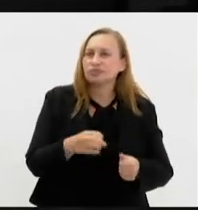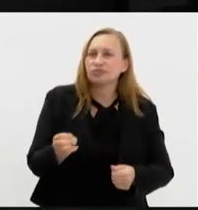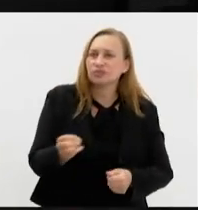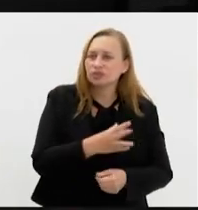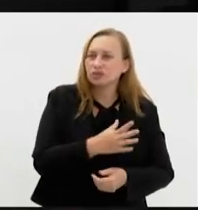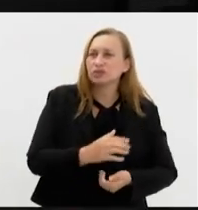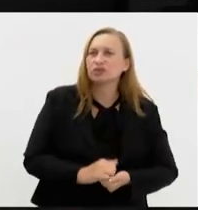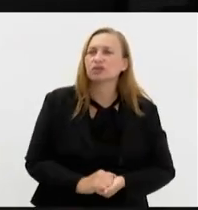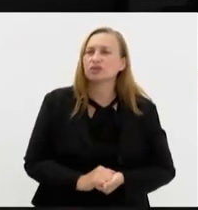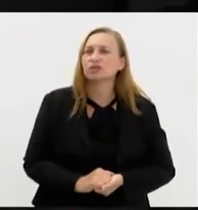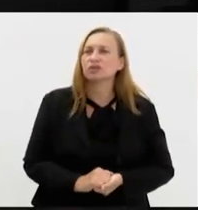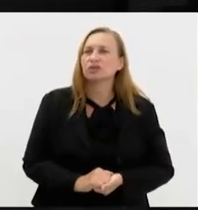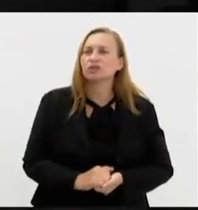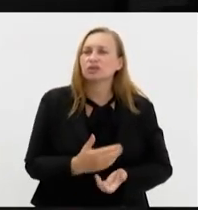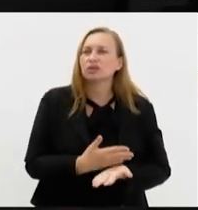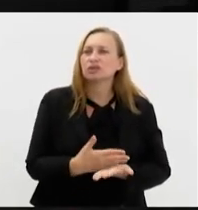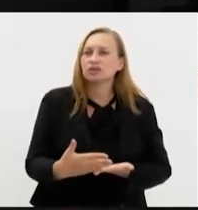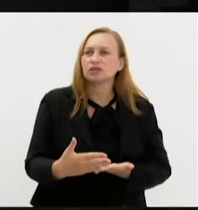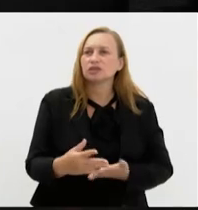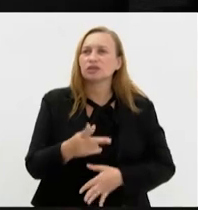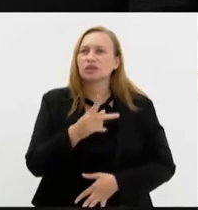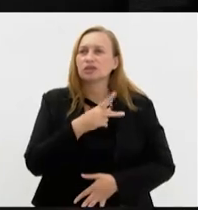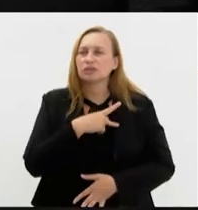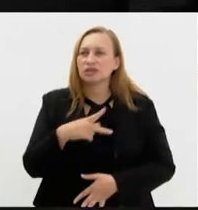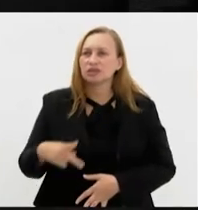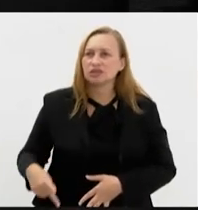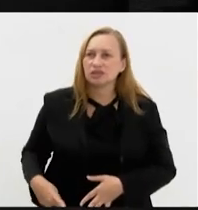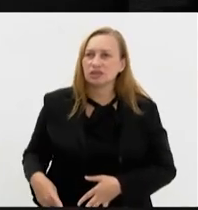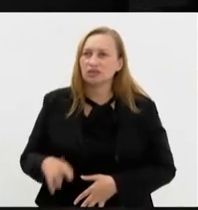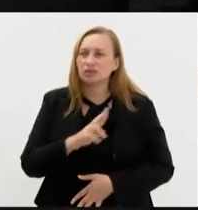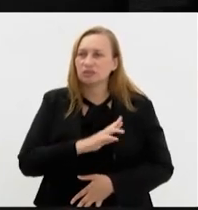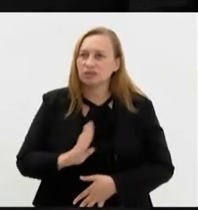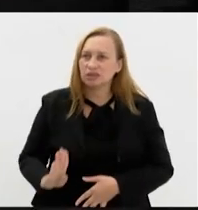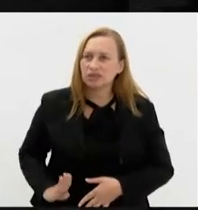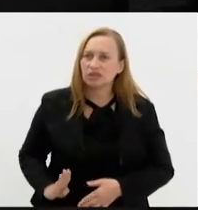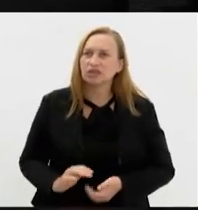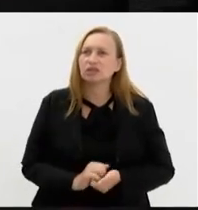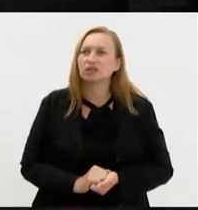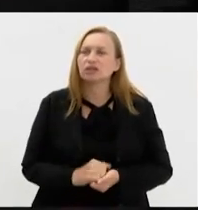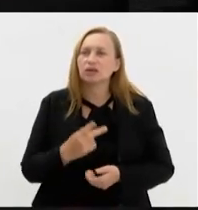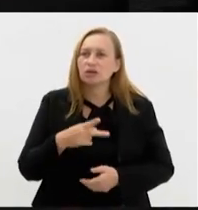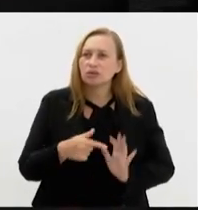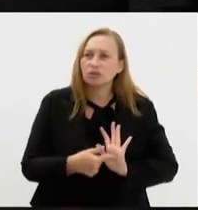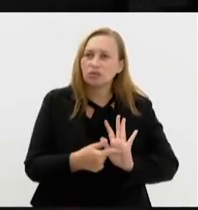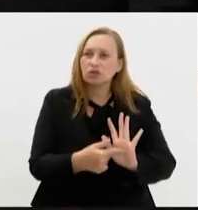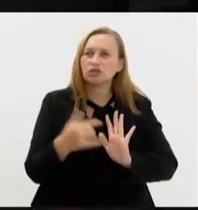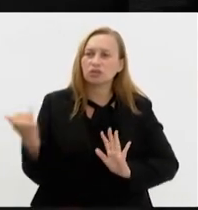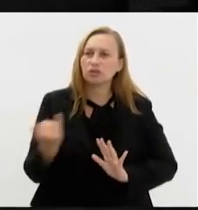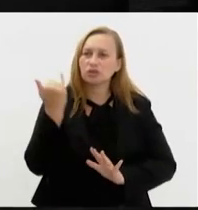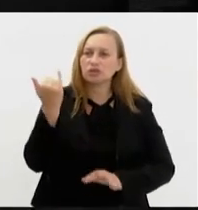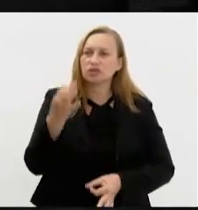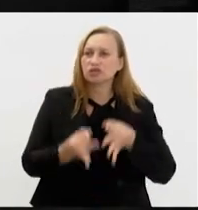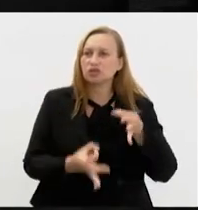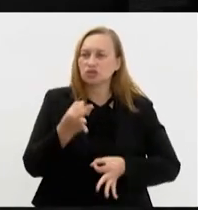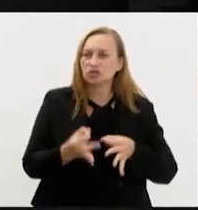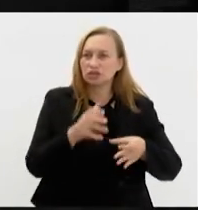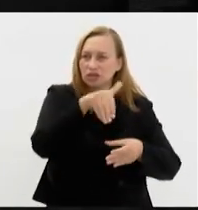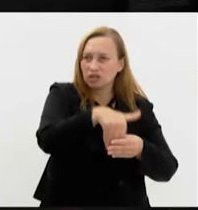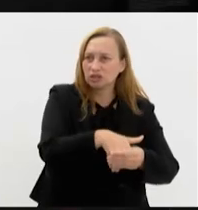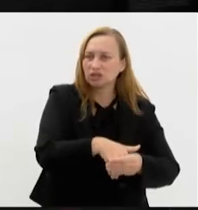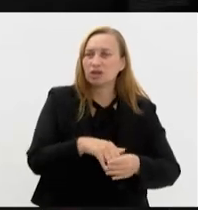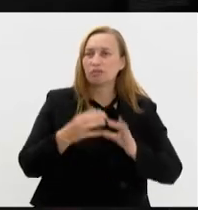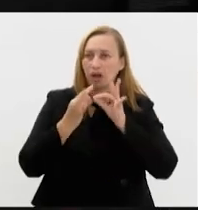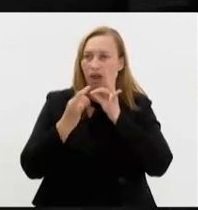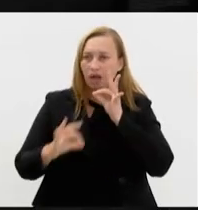fato como Vanguarda Presidente Bacelar né Eh destaca aí importância da nossa justiça eleitoral sem mais